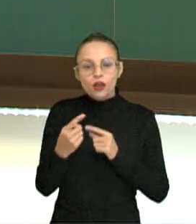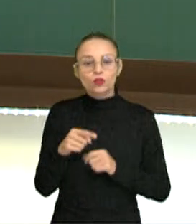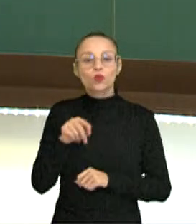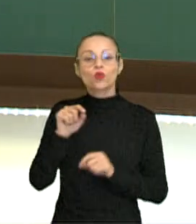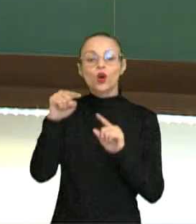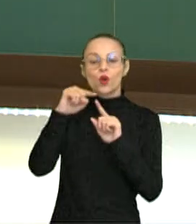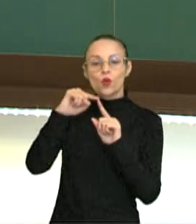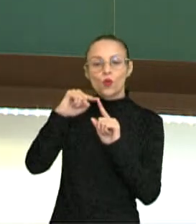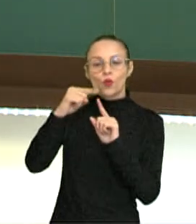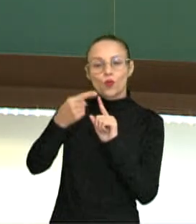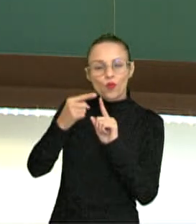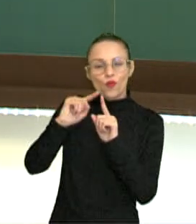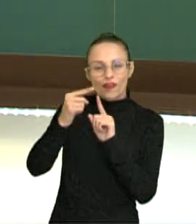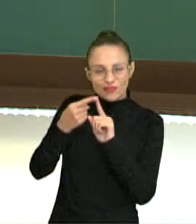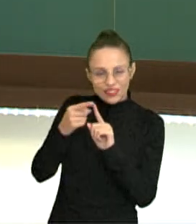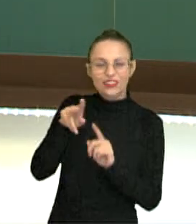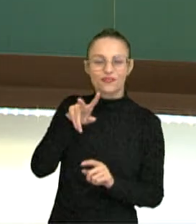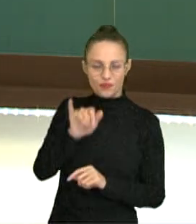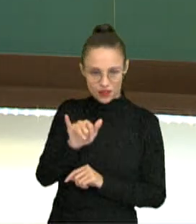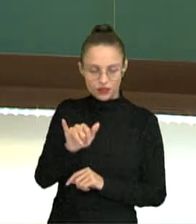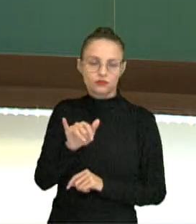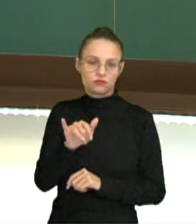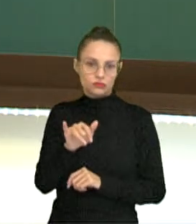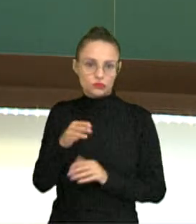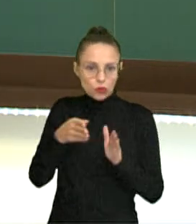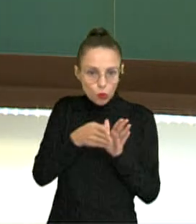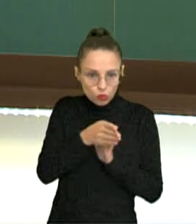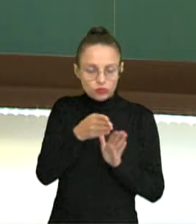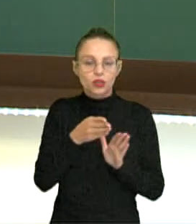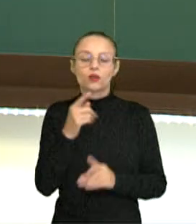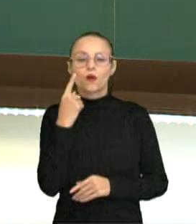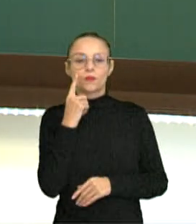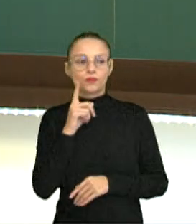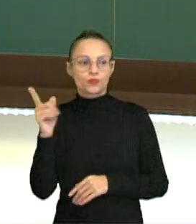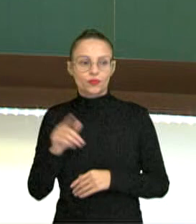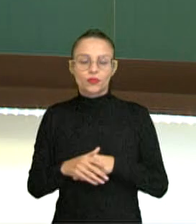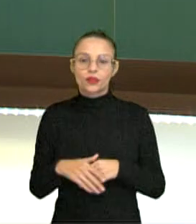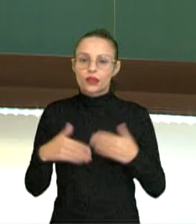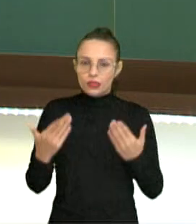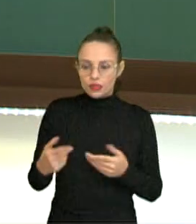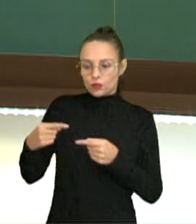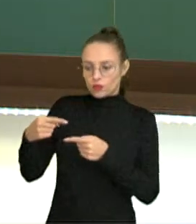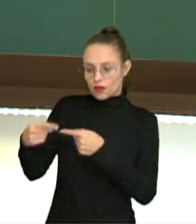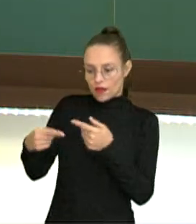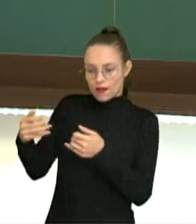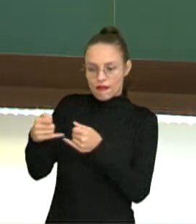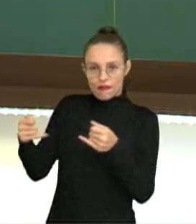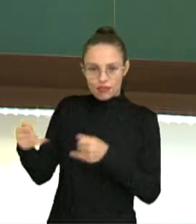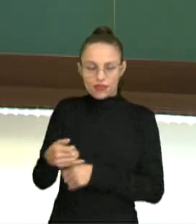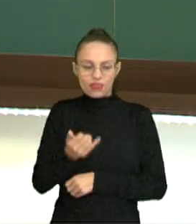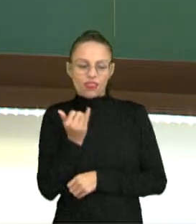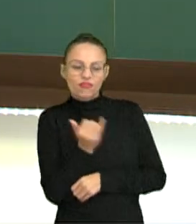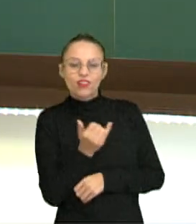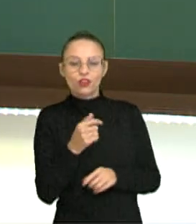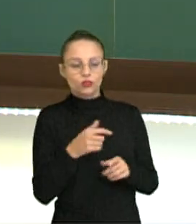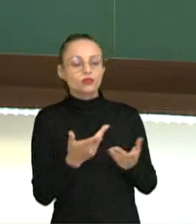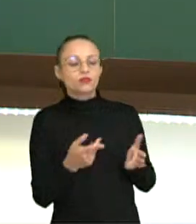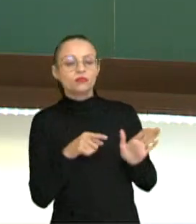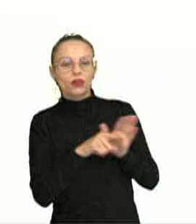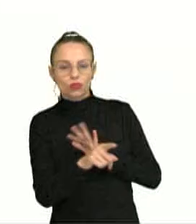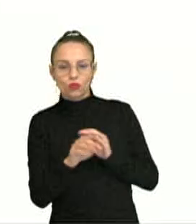fazer a intervenção neste ponto do texto. Então, a linha, para mofar da agulha,